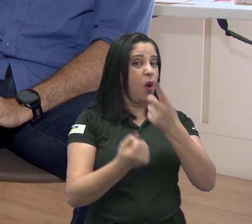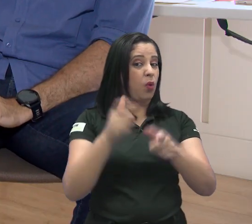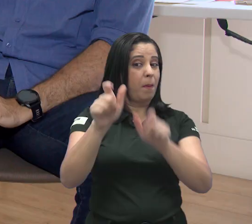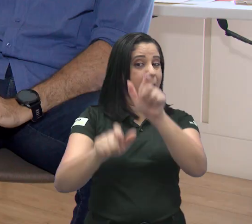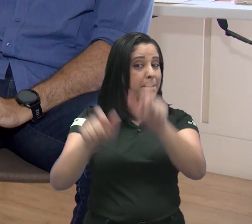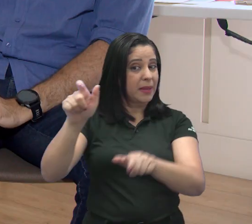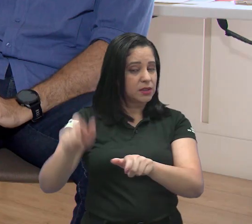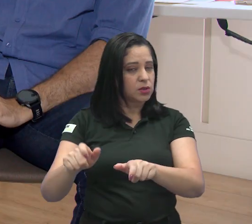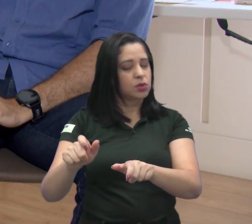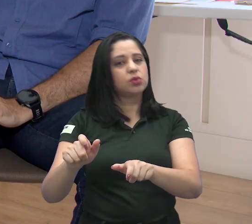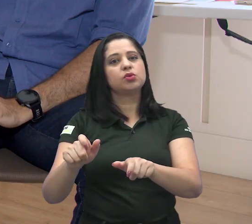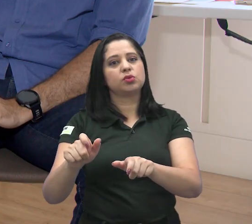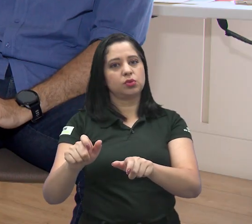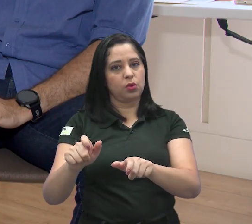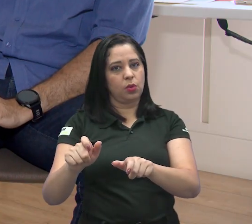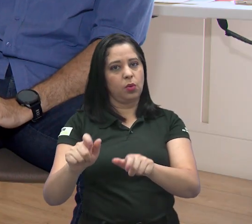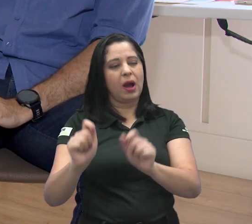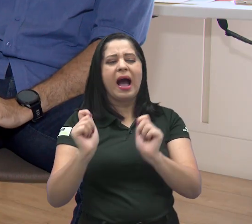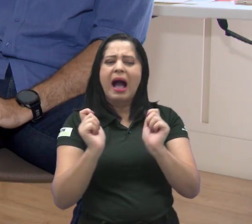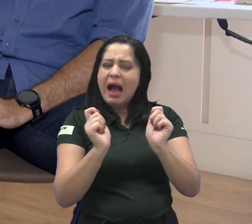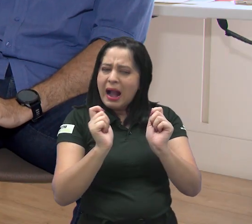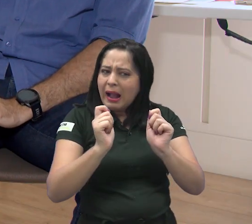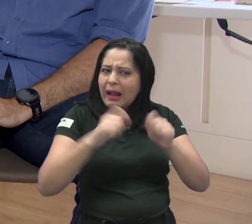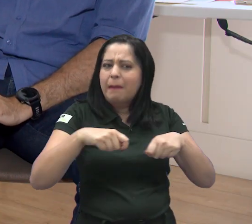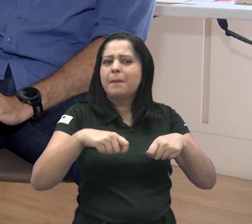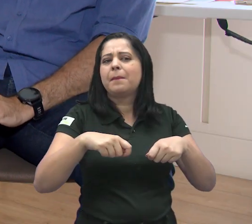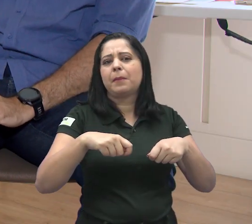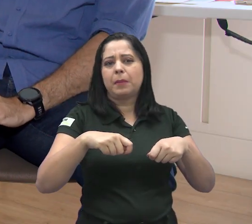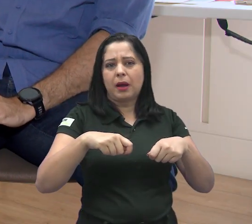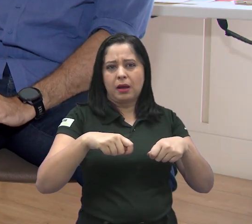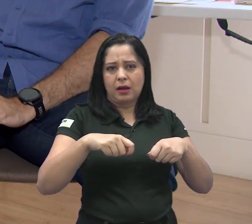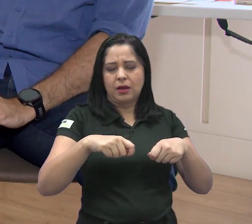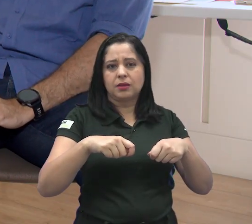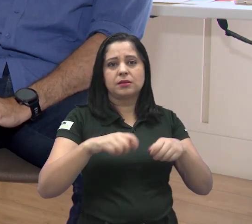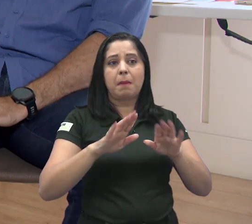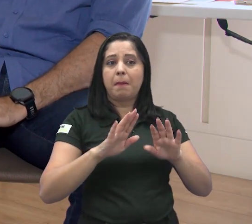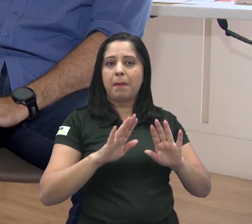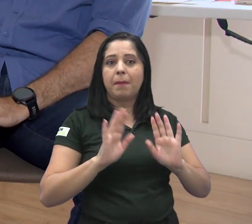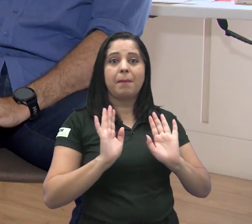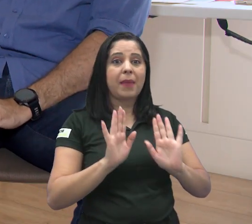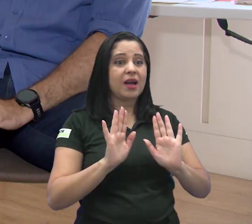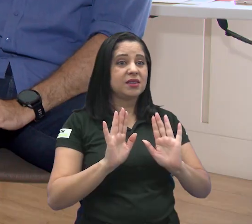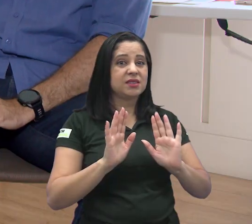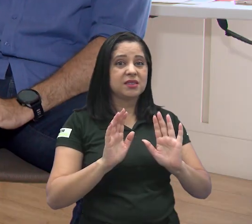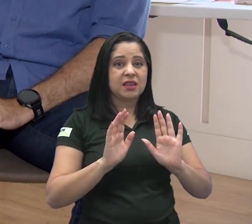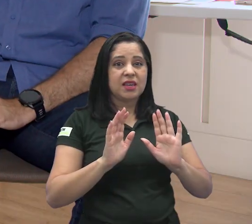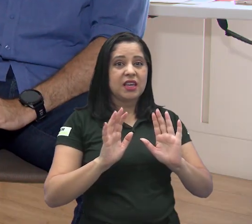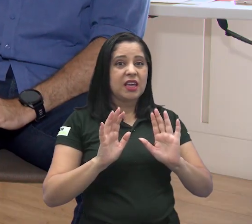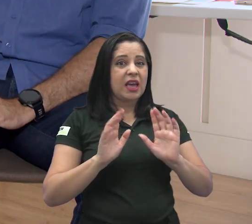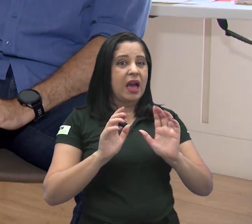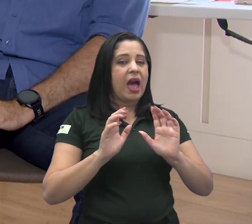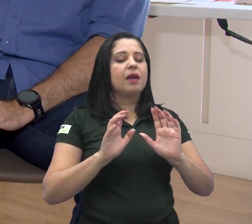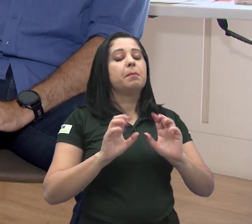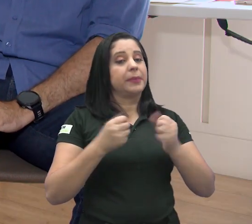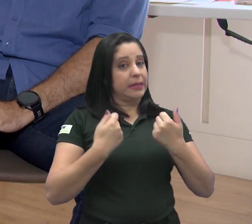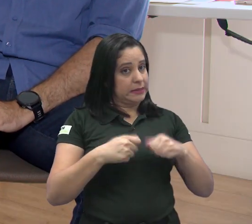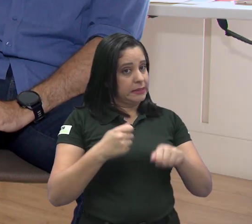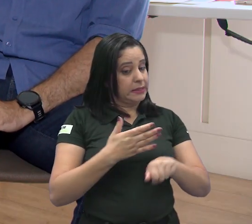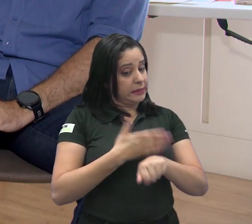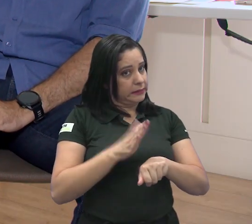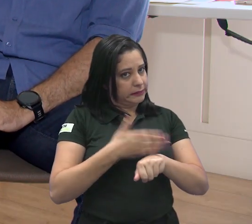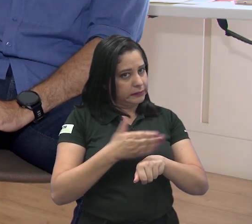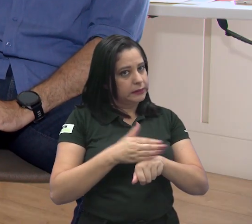Algumas pessoas têm mais facilidade de transpor o bidimensional para o tridimensional e vice-versa, mas isso não é dom e talento, é